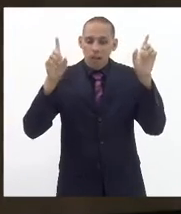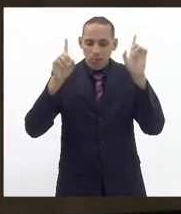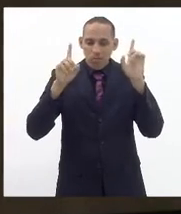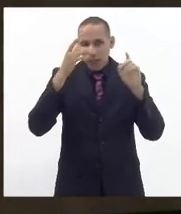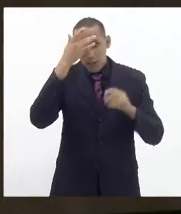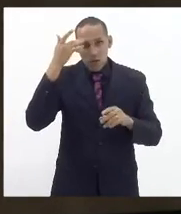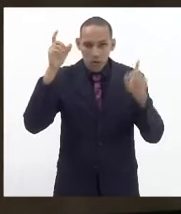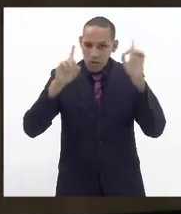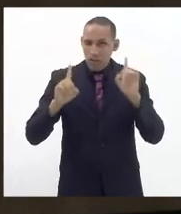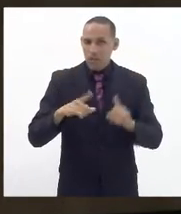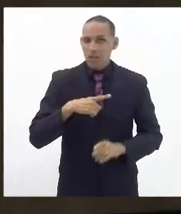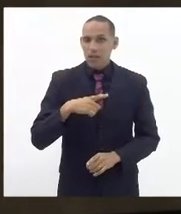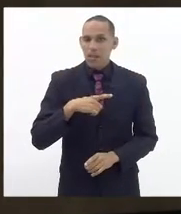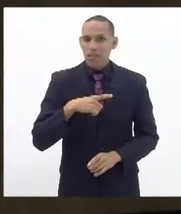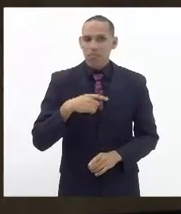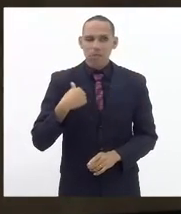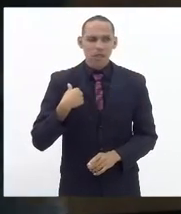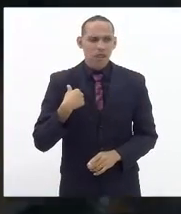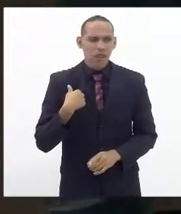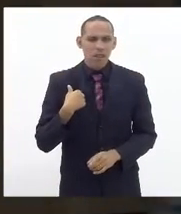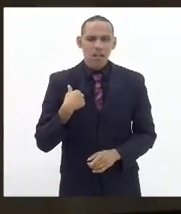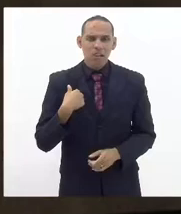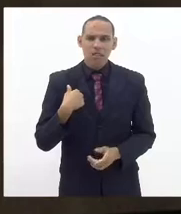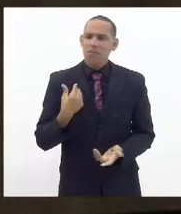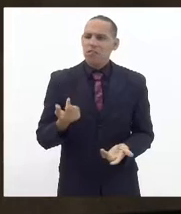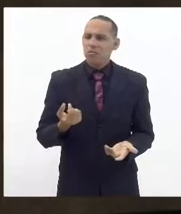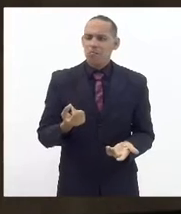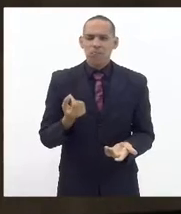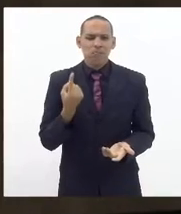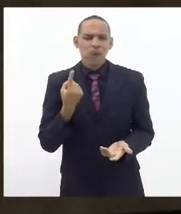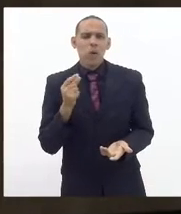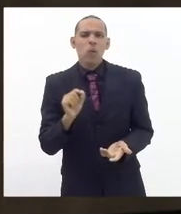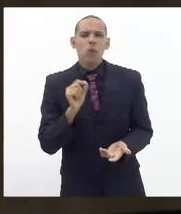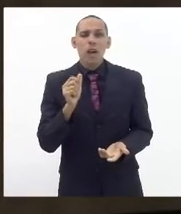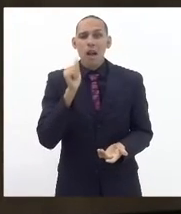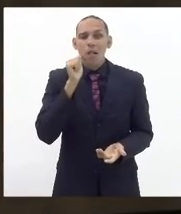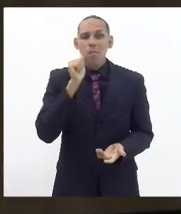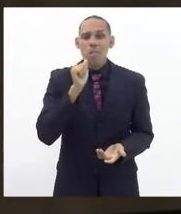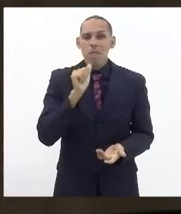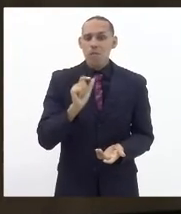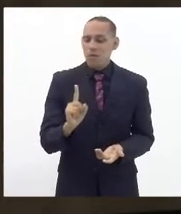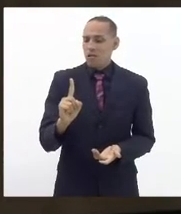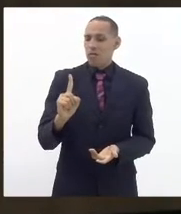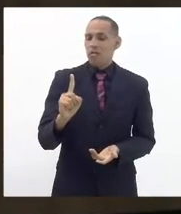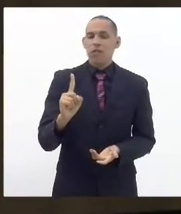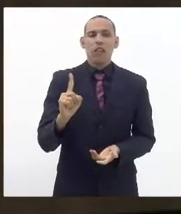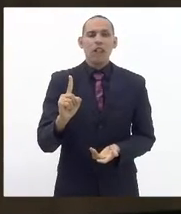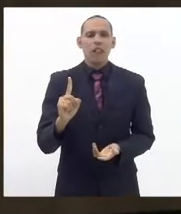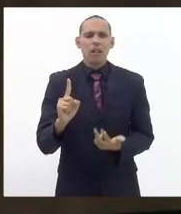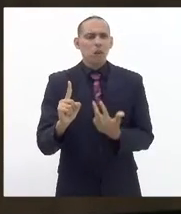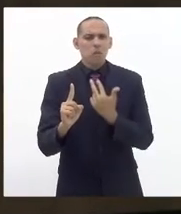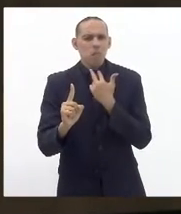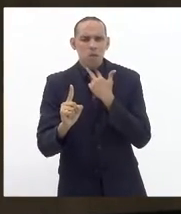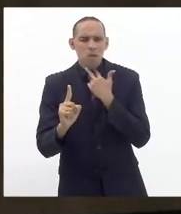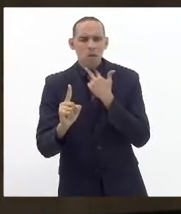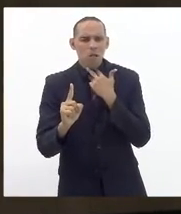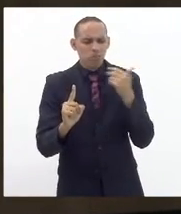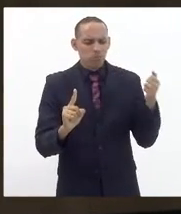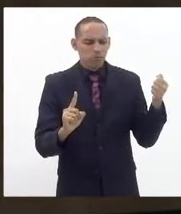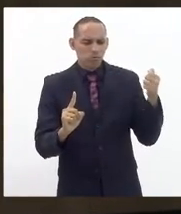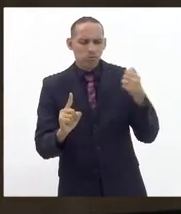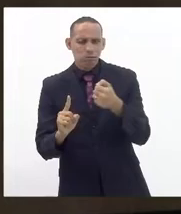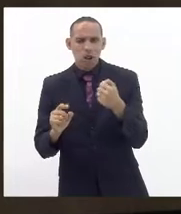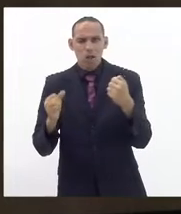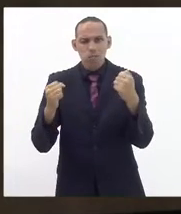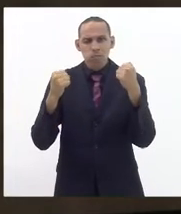deficiência. Me causa muita espécie também, presidente, o fato de uma mulher não poder ocupar um espaço de